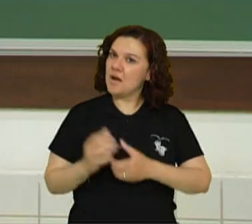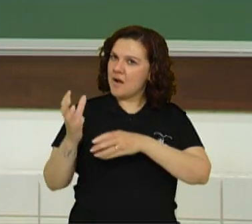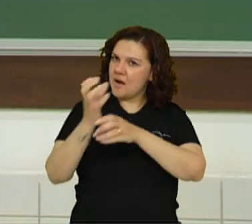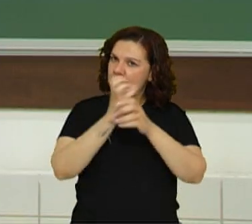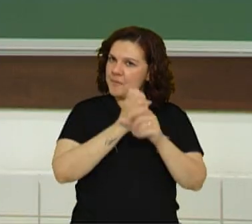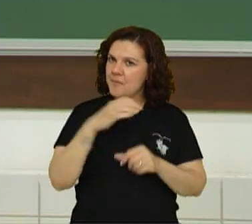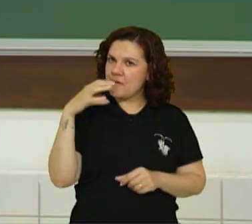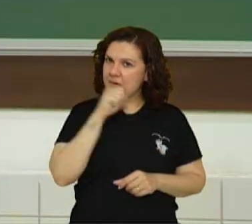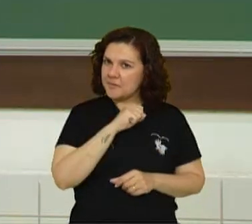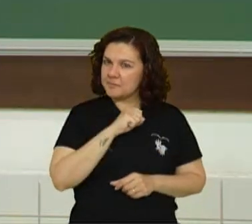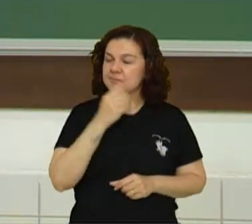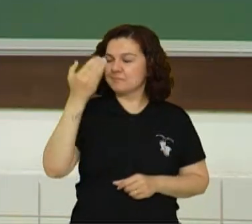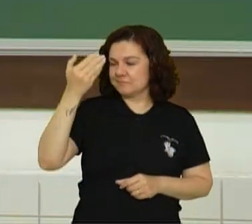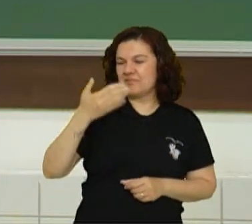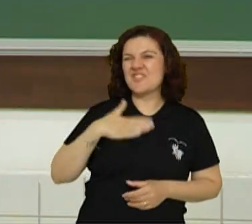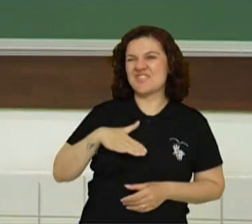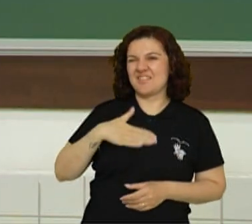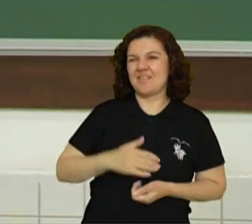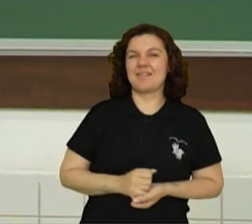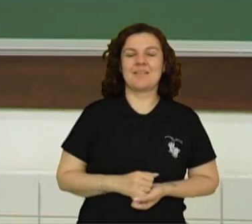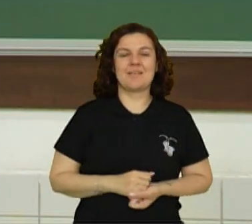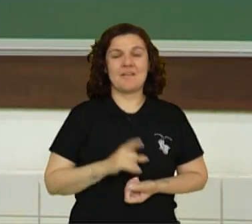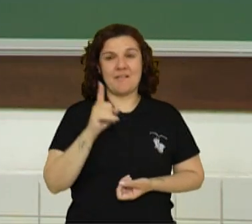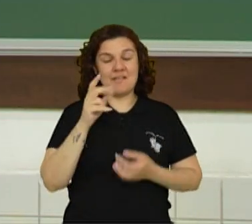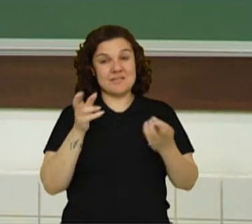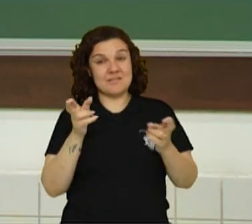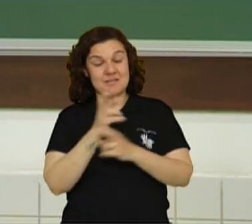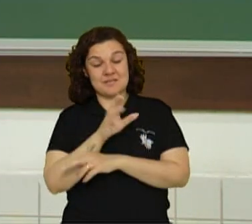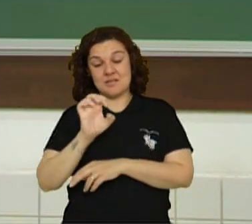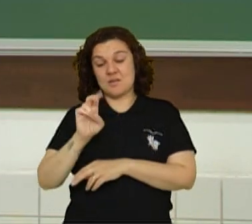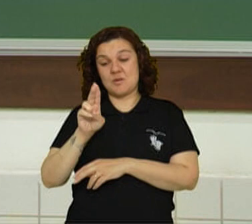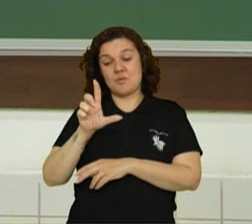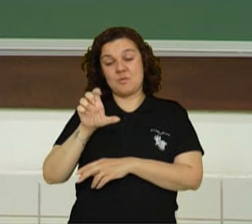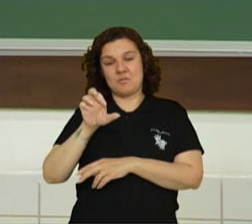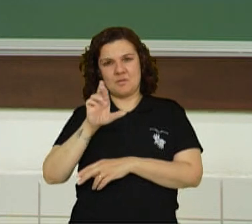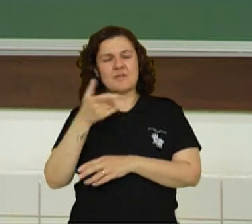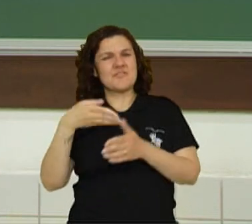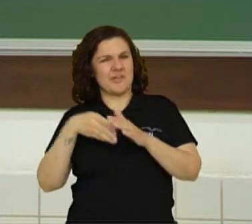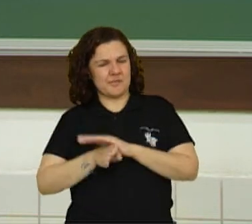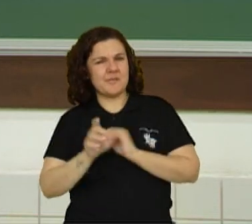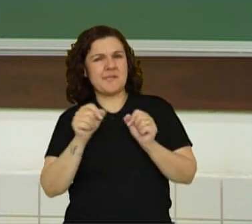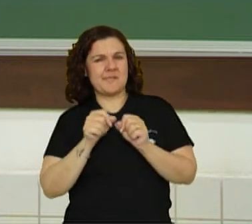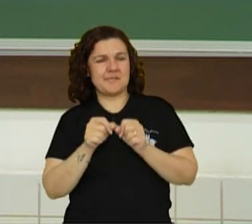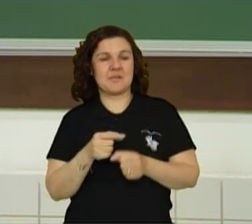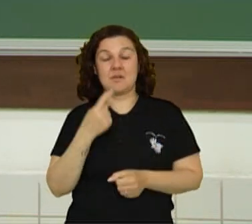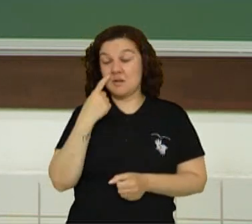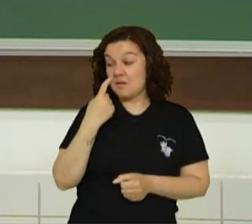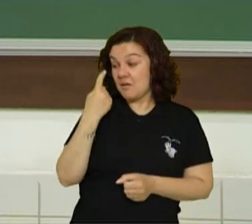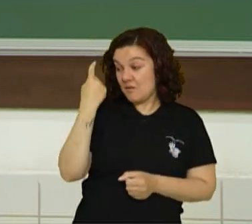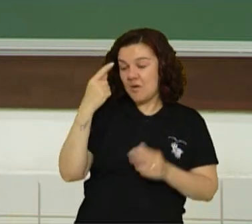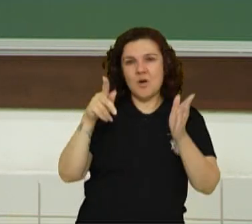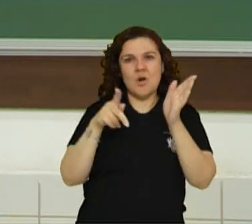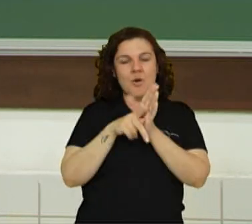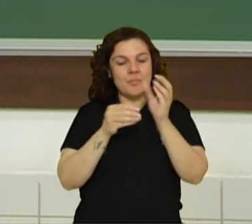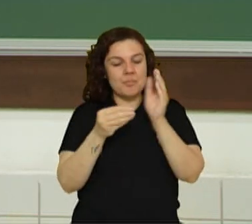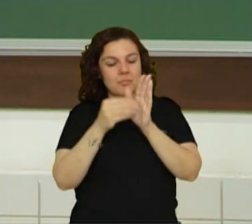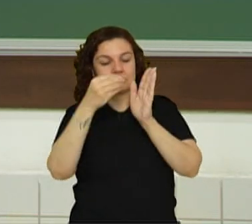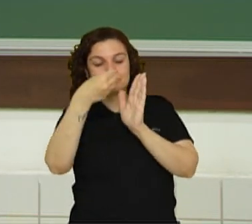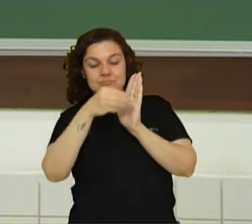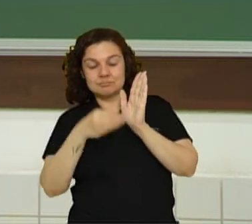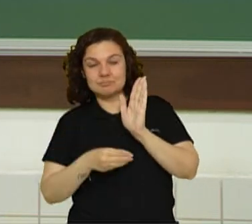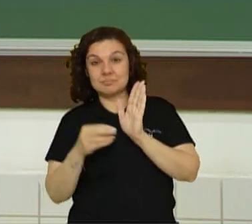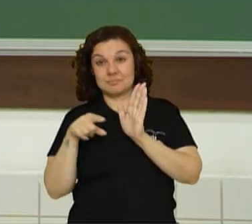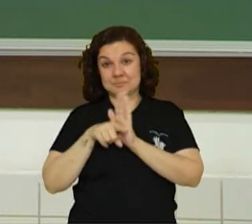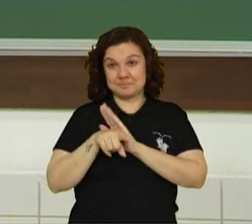Calculou rapidinho? Essa foi tranquila, né? Essa relação de Euler você já está craque em fazer. Vamos ver aqui como ficou a correção